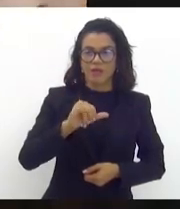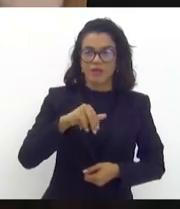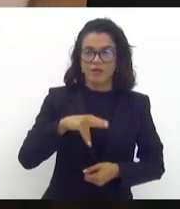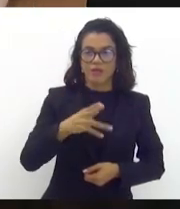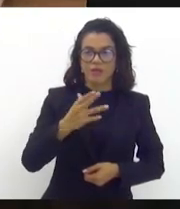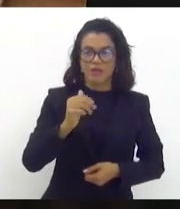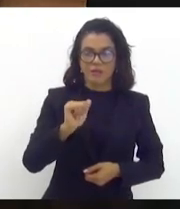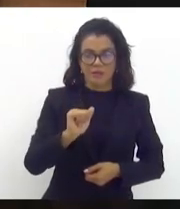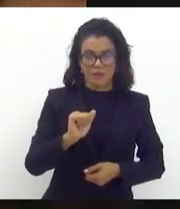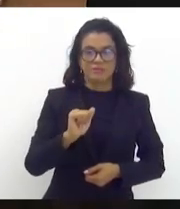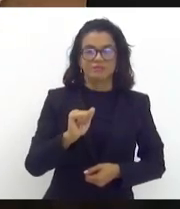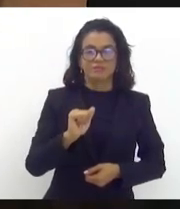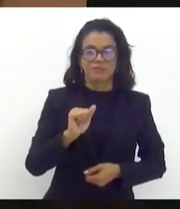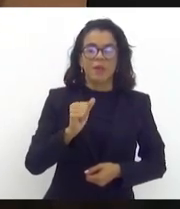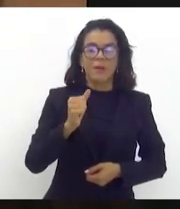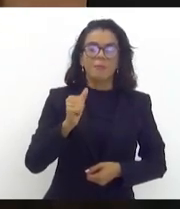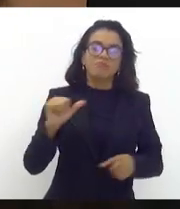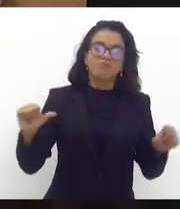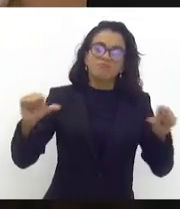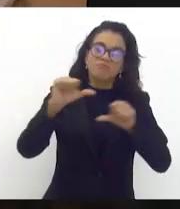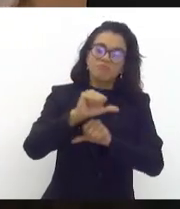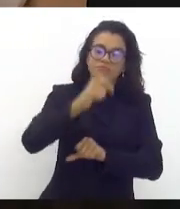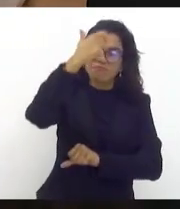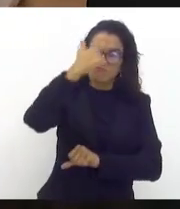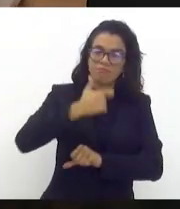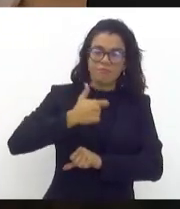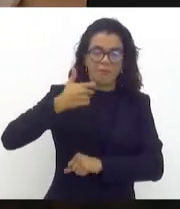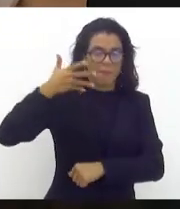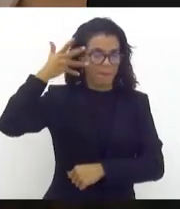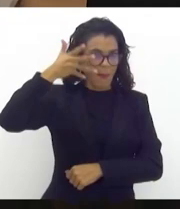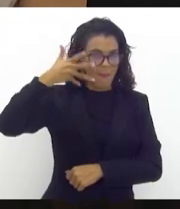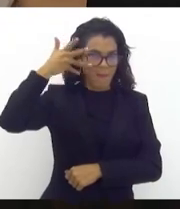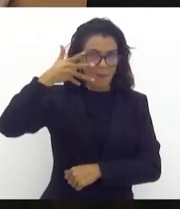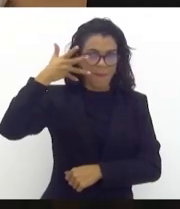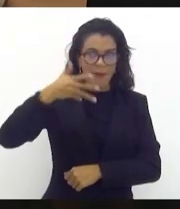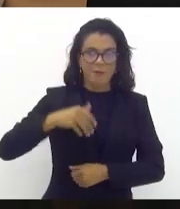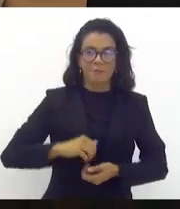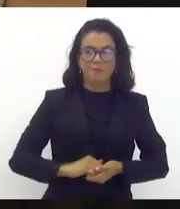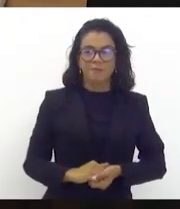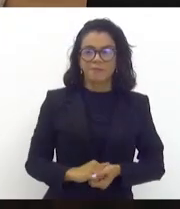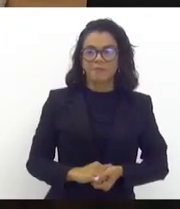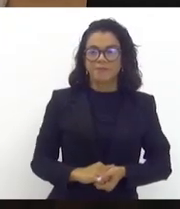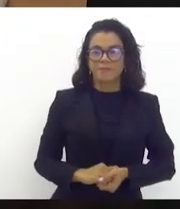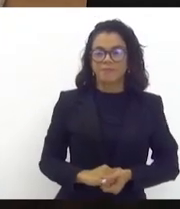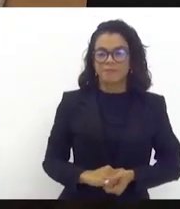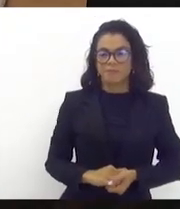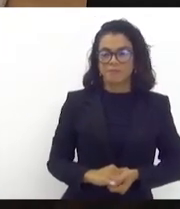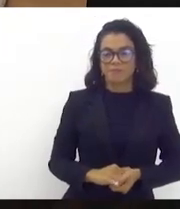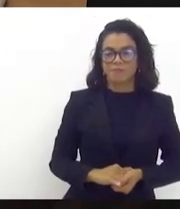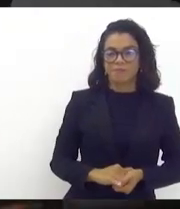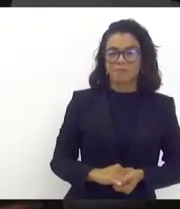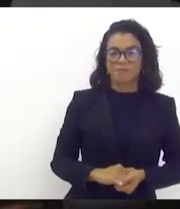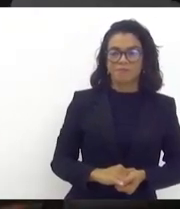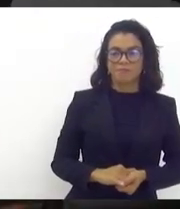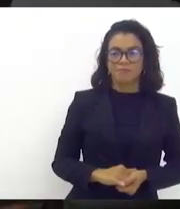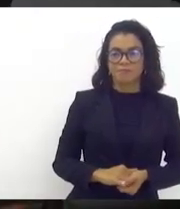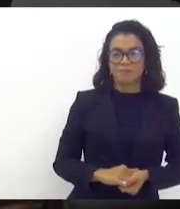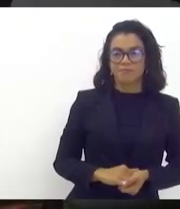possa fazer uso da palavra, visto que o deputado doutor Serginho ainda também não está em plenário.